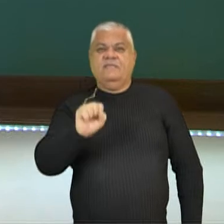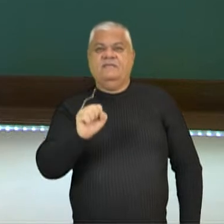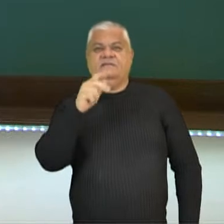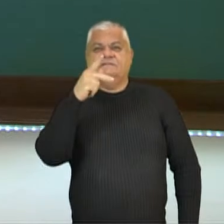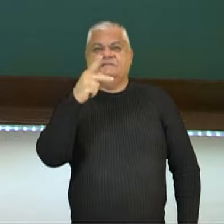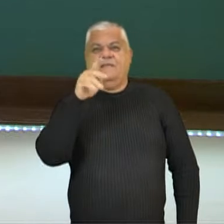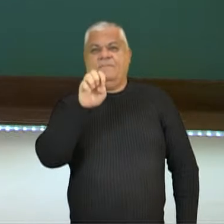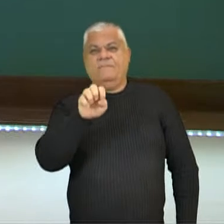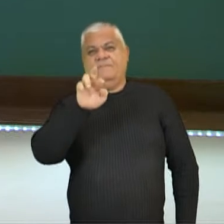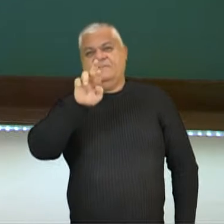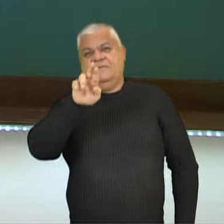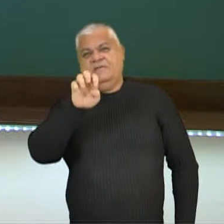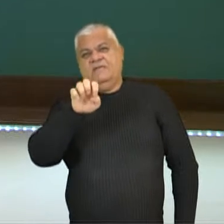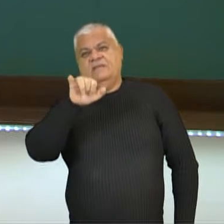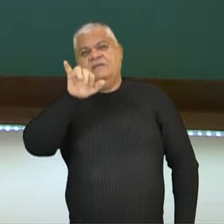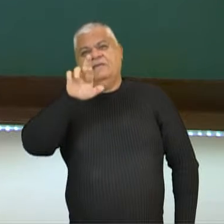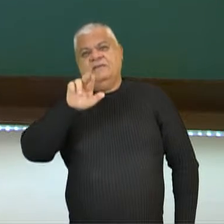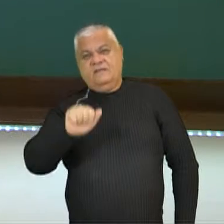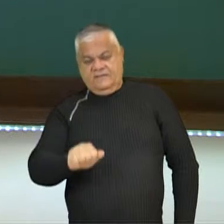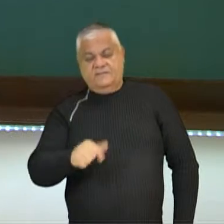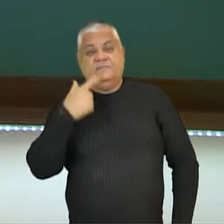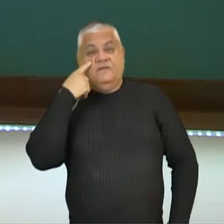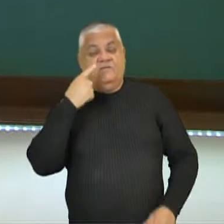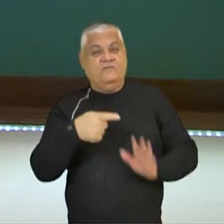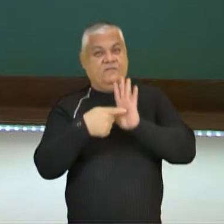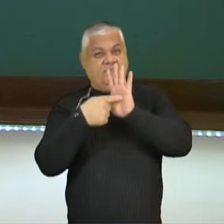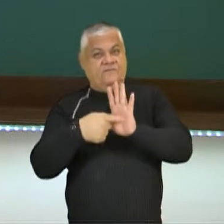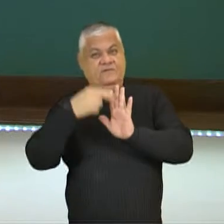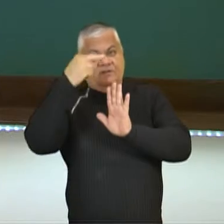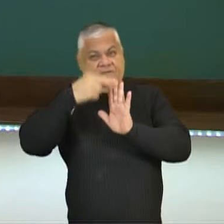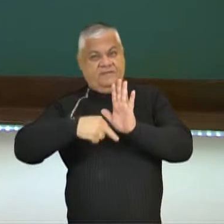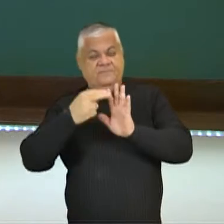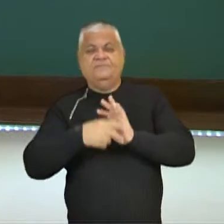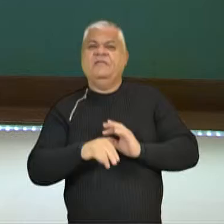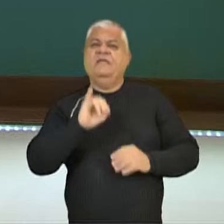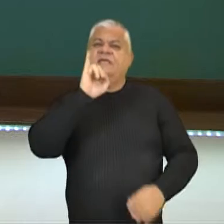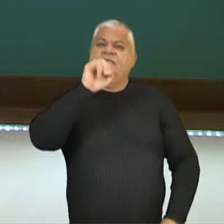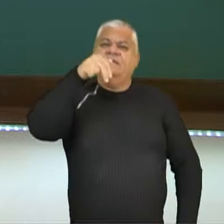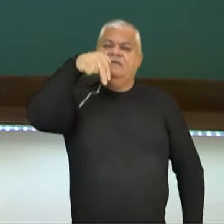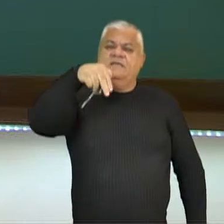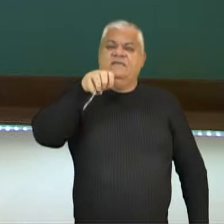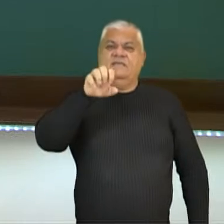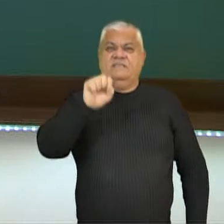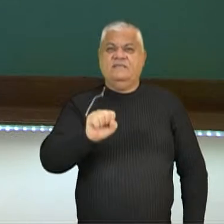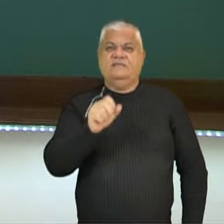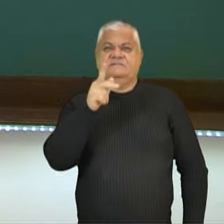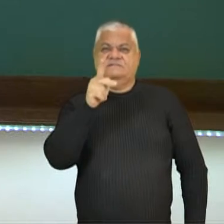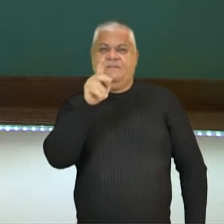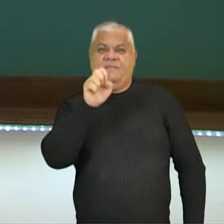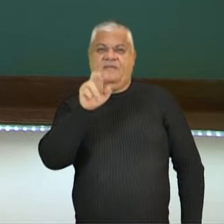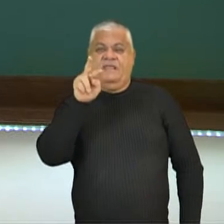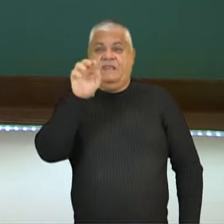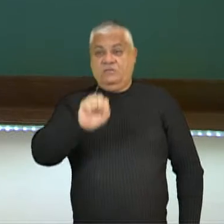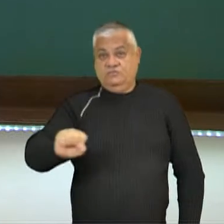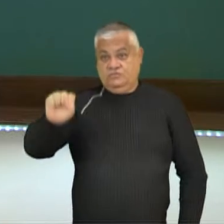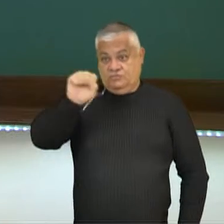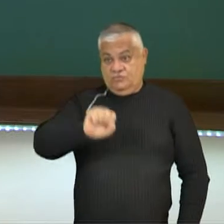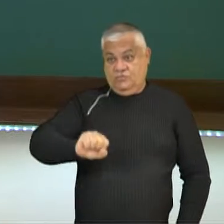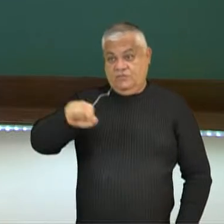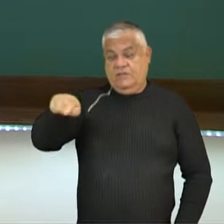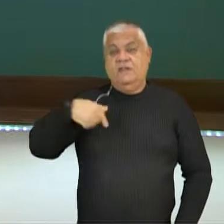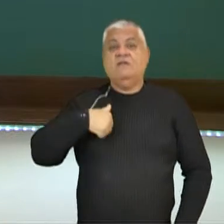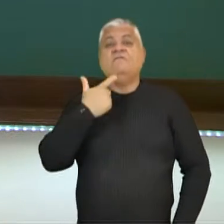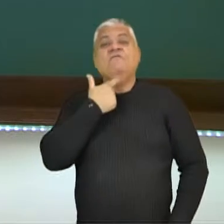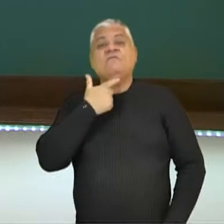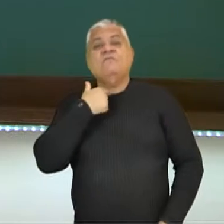na história, para vocês entenderem um pouquinho desse texto. Bom, a Inês Pereira é uma moça solteira que estava à busca